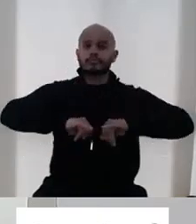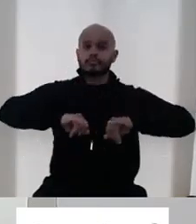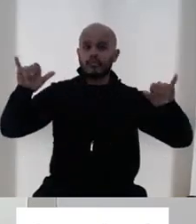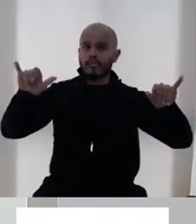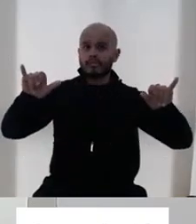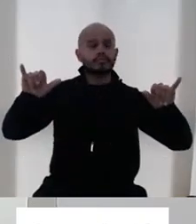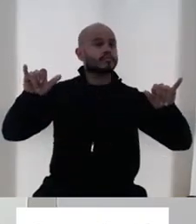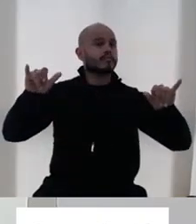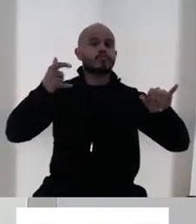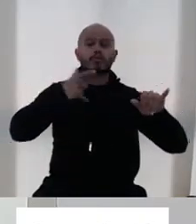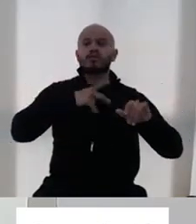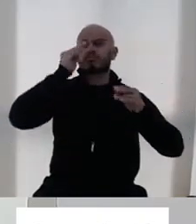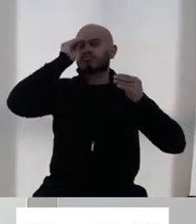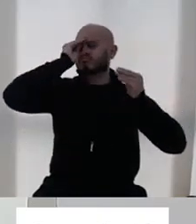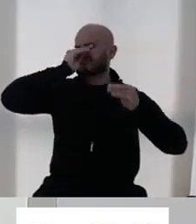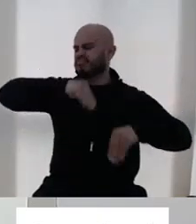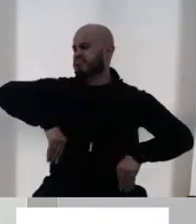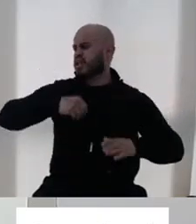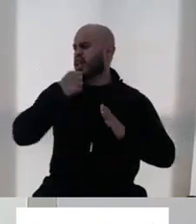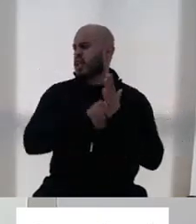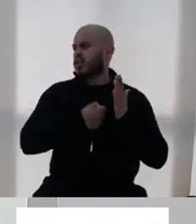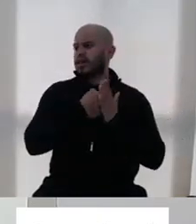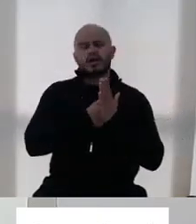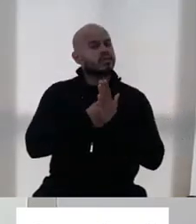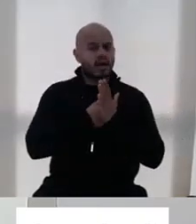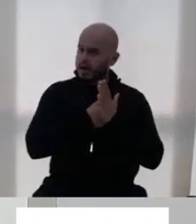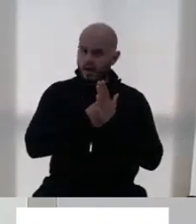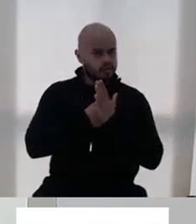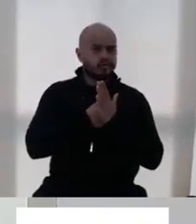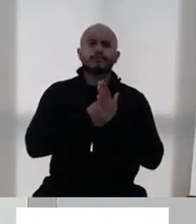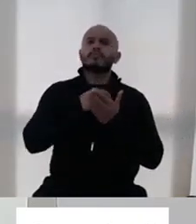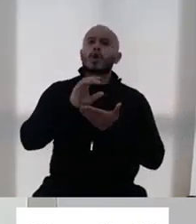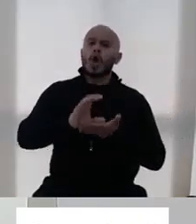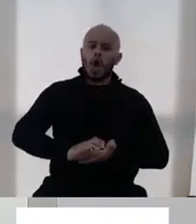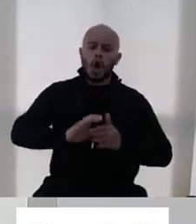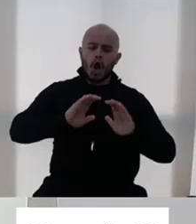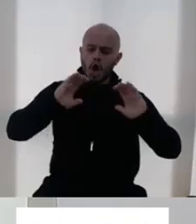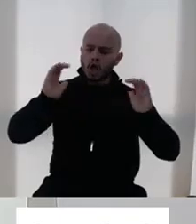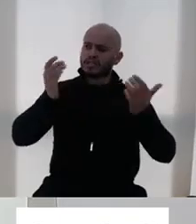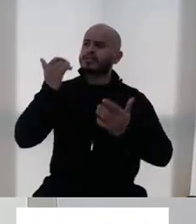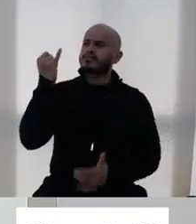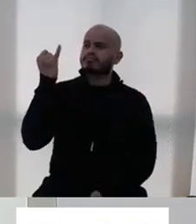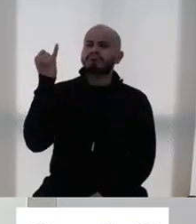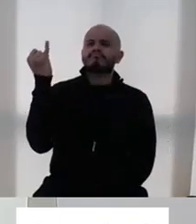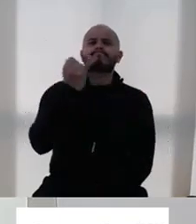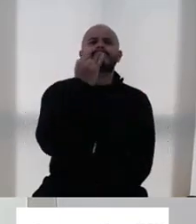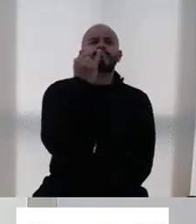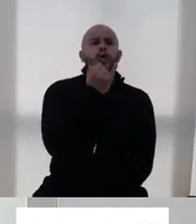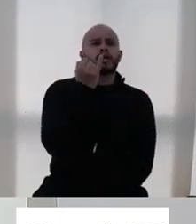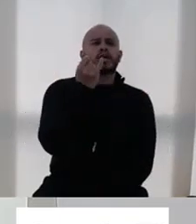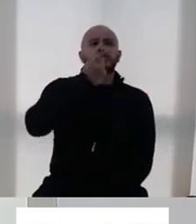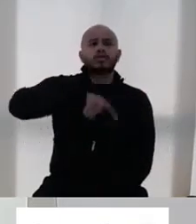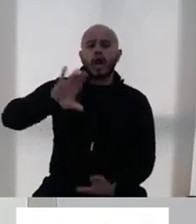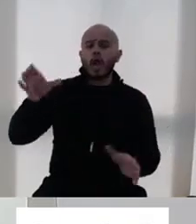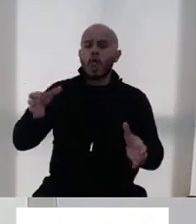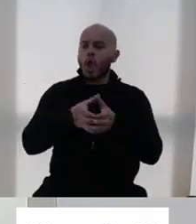não desistam desta luta, o Conselho é muito importante, é importante que o Conselho vote,